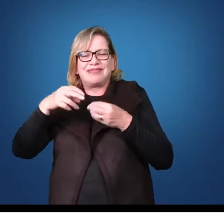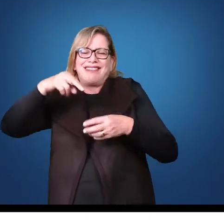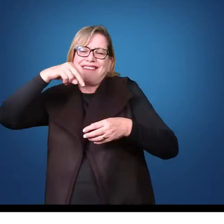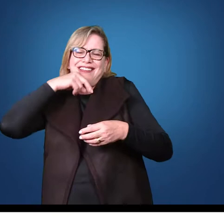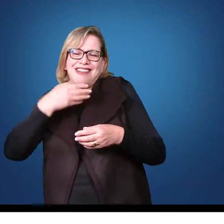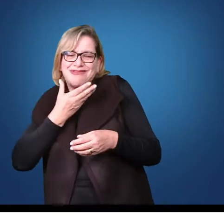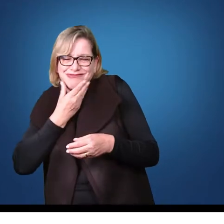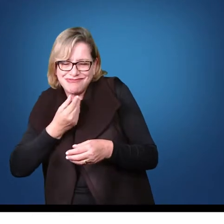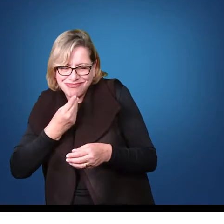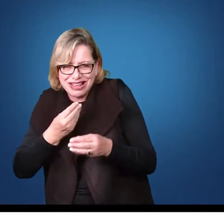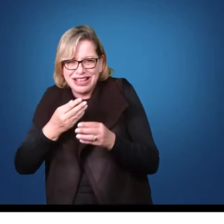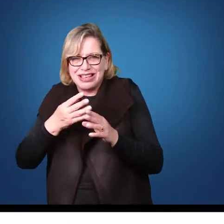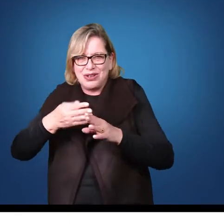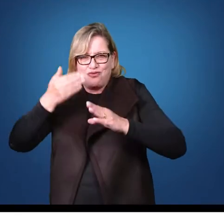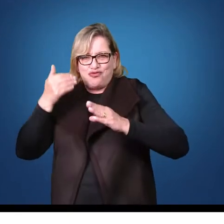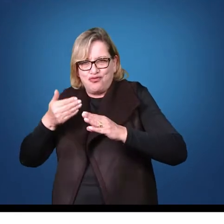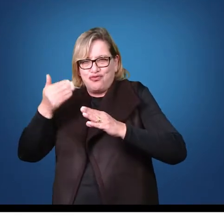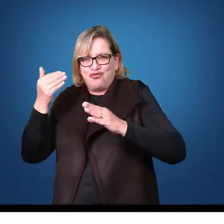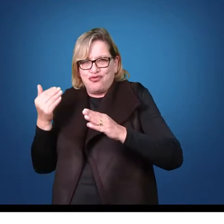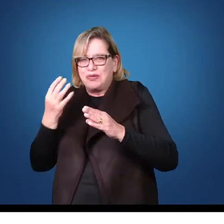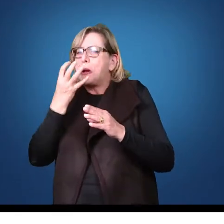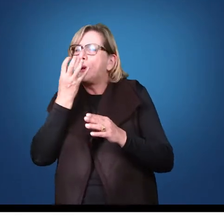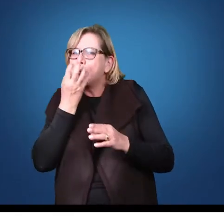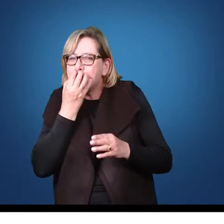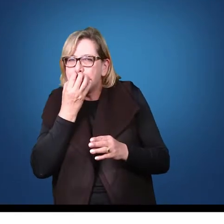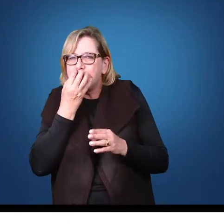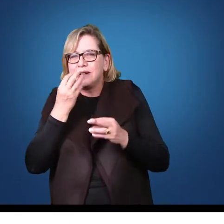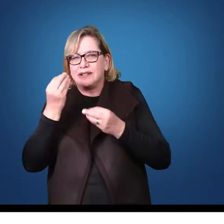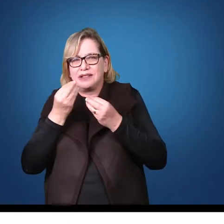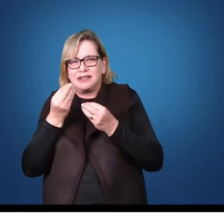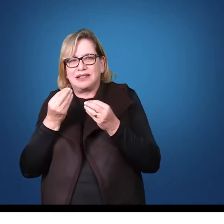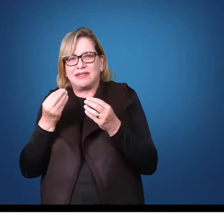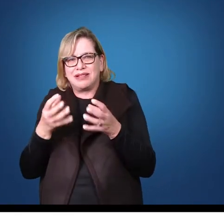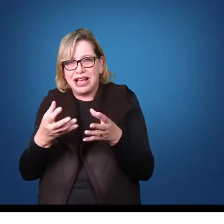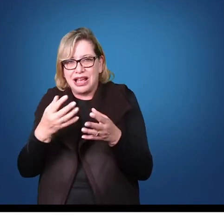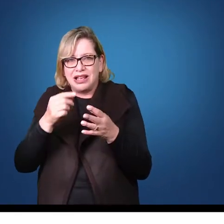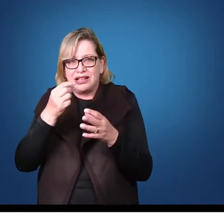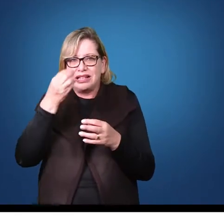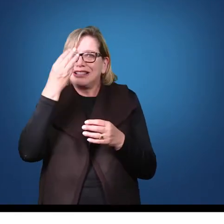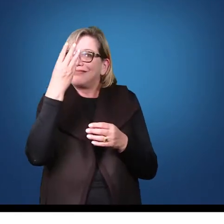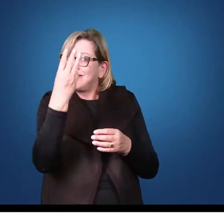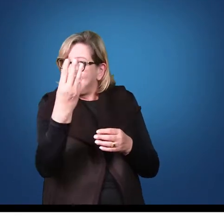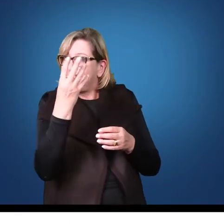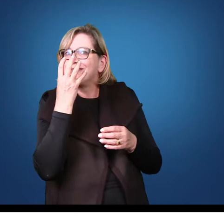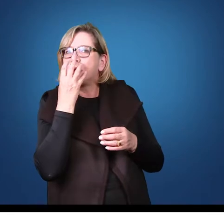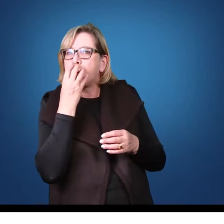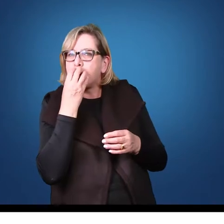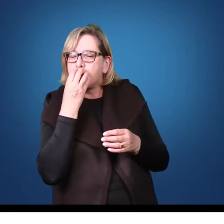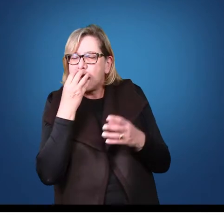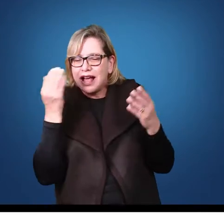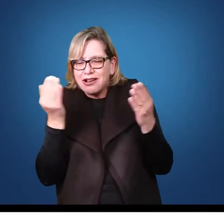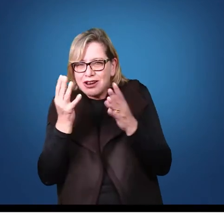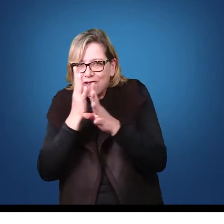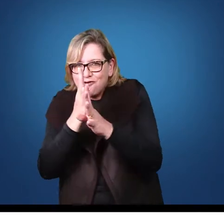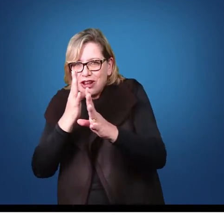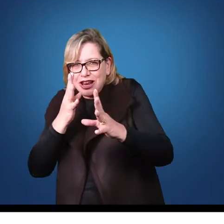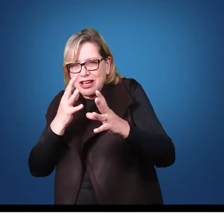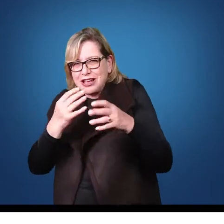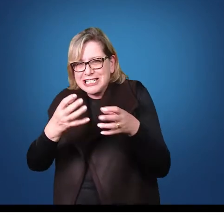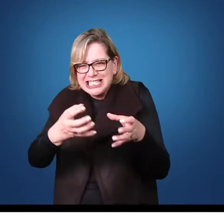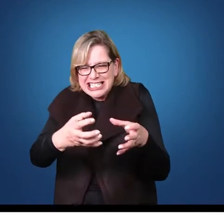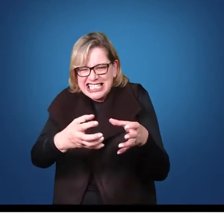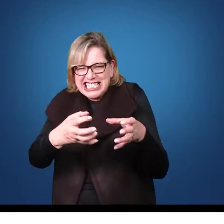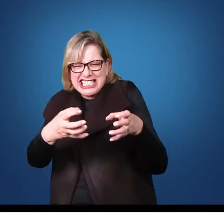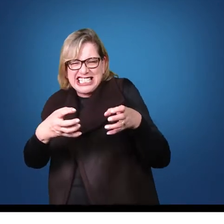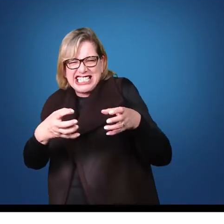o? Netinho. E atrás do netinho? Cachorro. Quantos cachorrinhos? Três. Atenção! Um, dois,